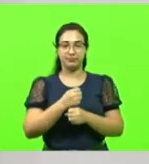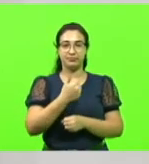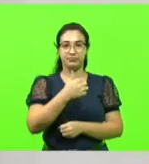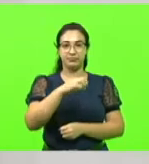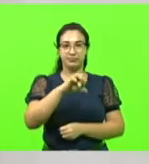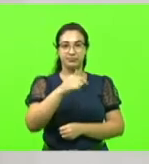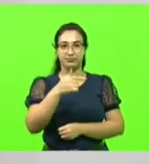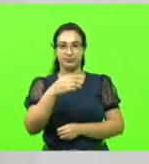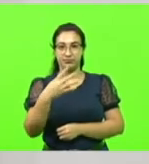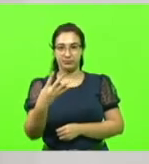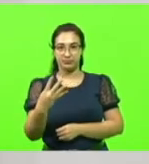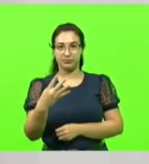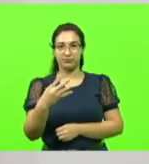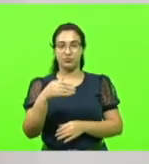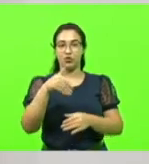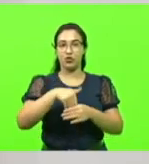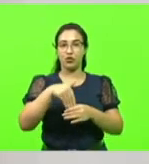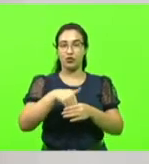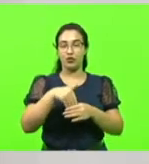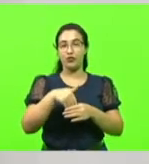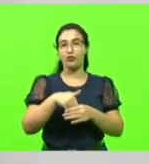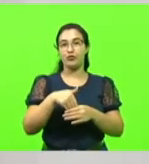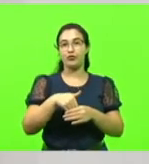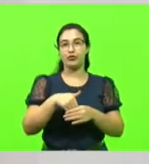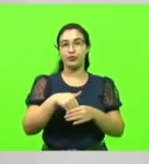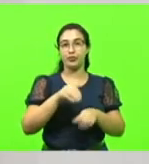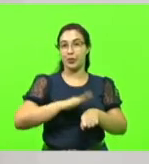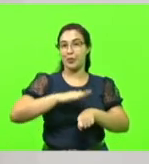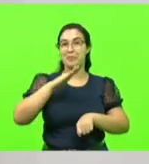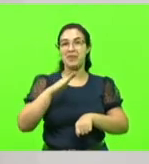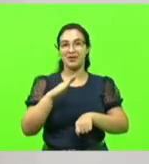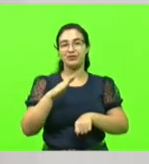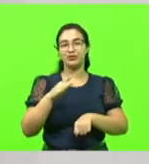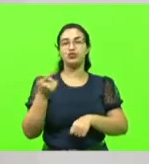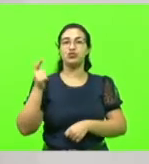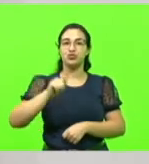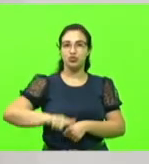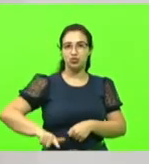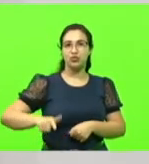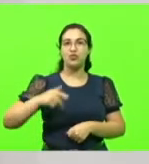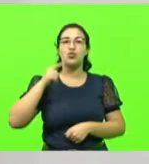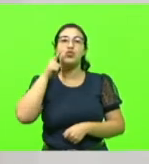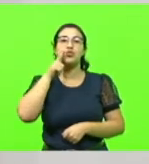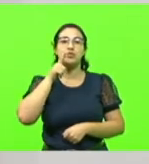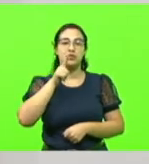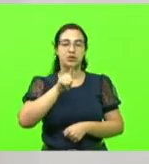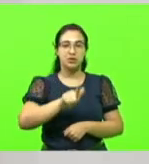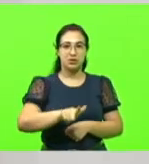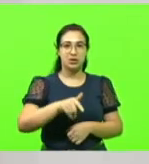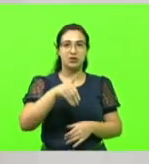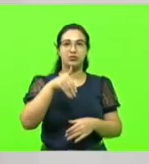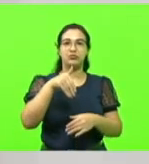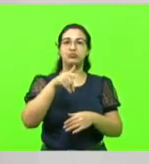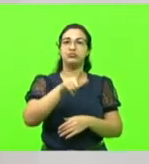1974, foi o mais votado da bancada, renovando o mandato, assim quando também se elegeu meu companheiro Valmor de